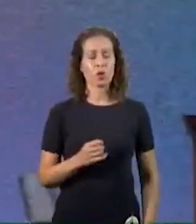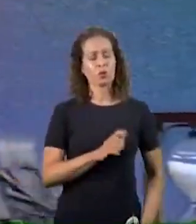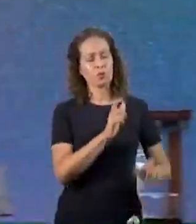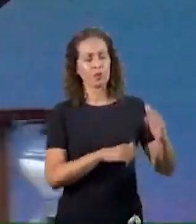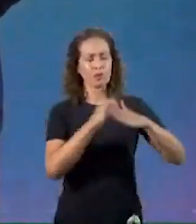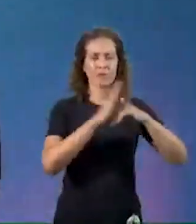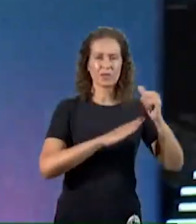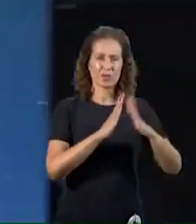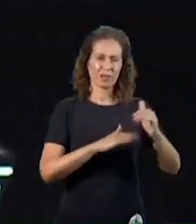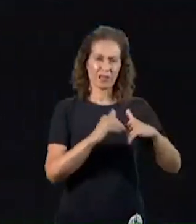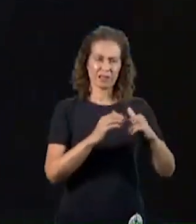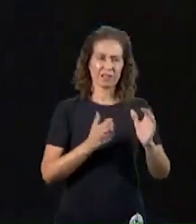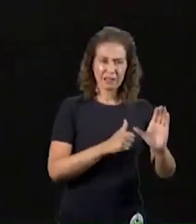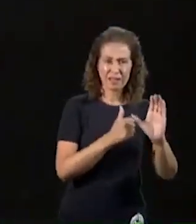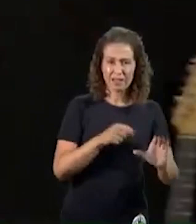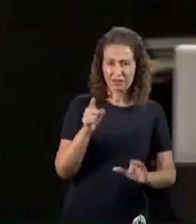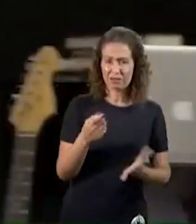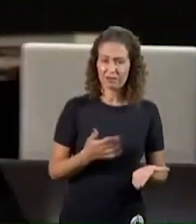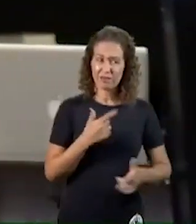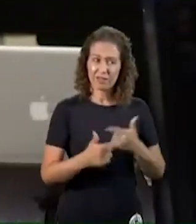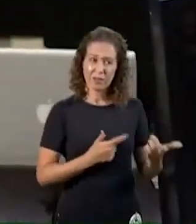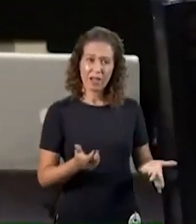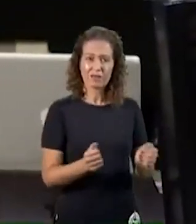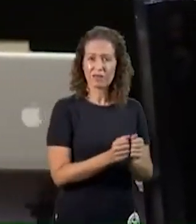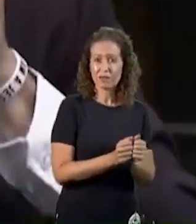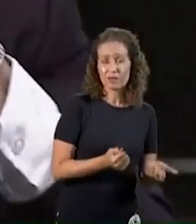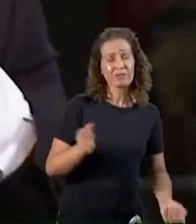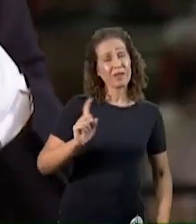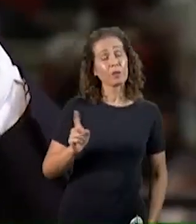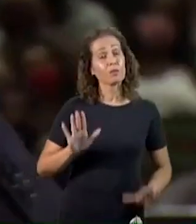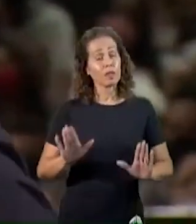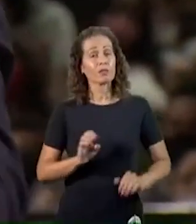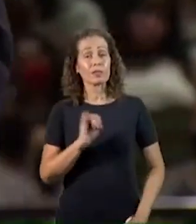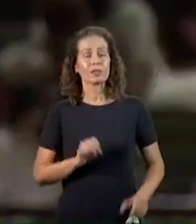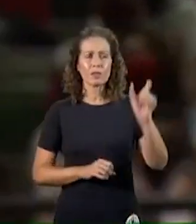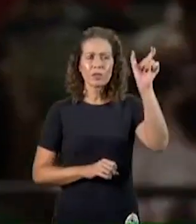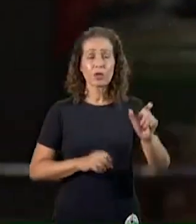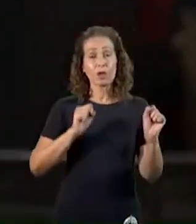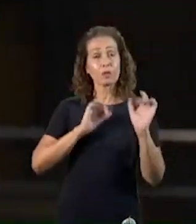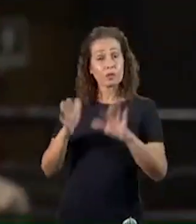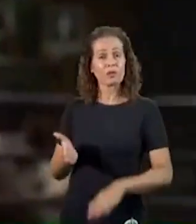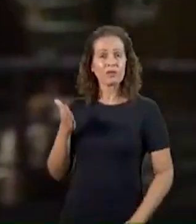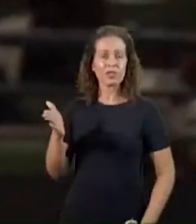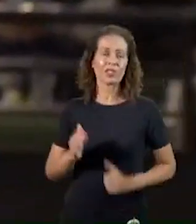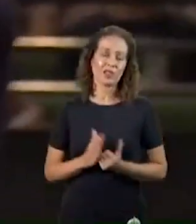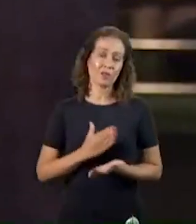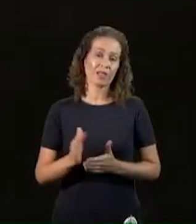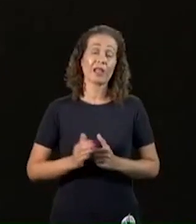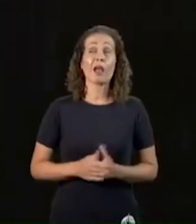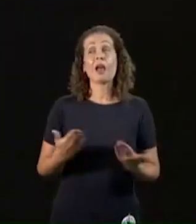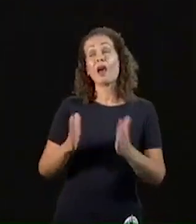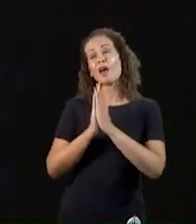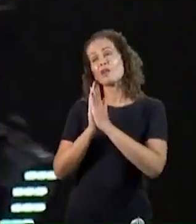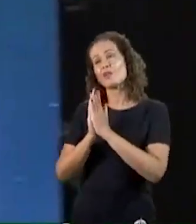todo tipo de gente agora. Se de repente alguém que abençoou você começa a vir com história: ah, porque eu estou precisando de um